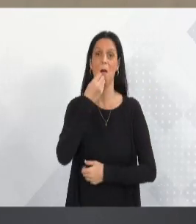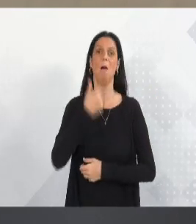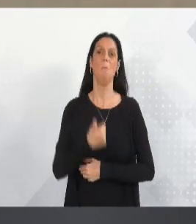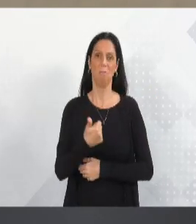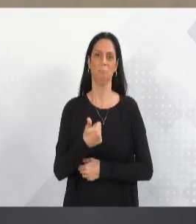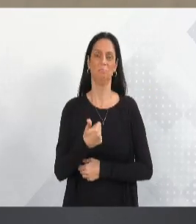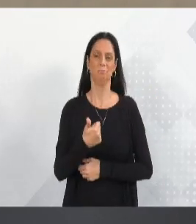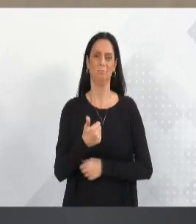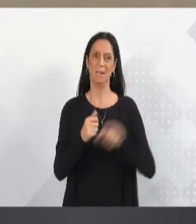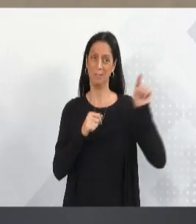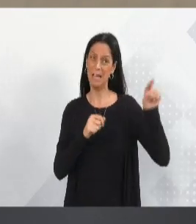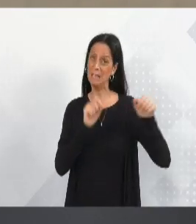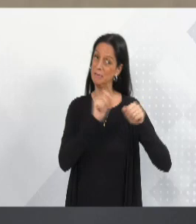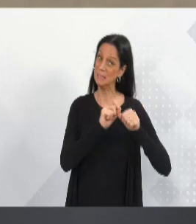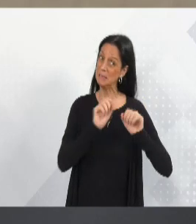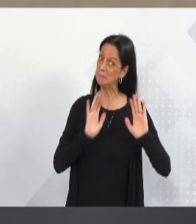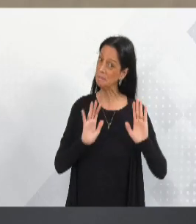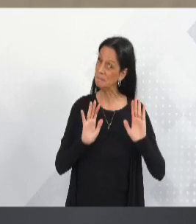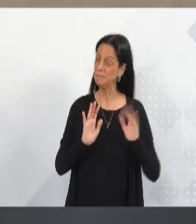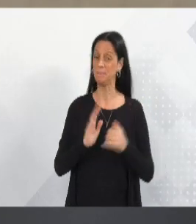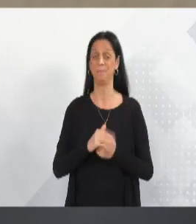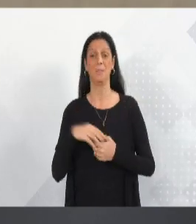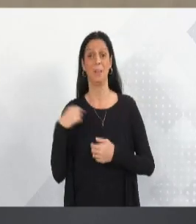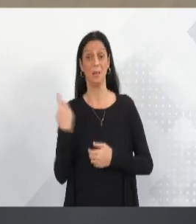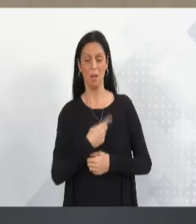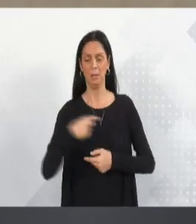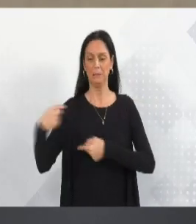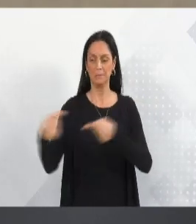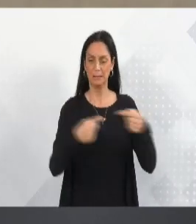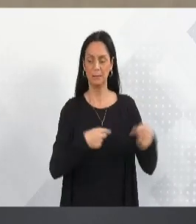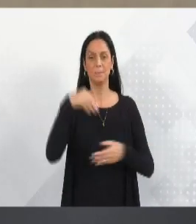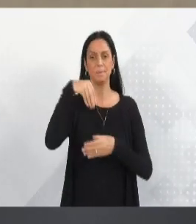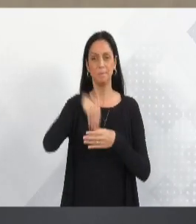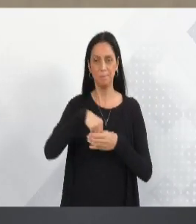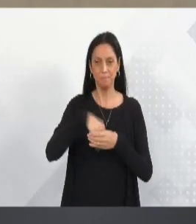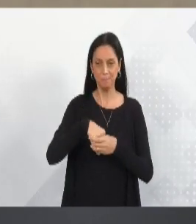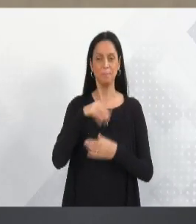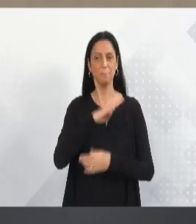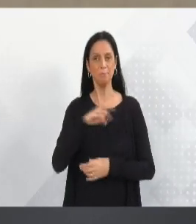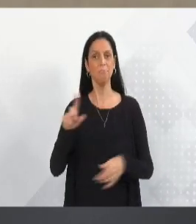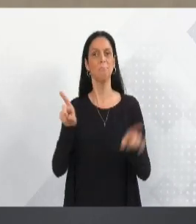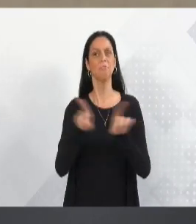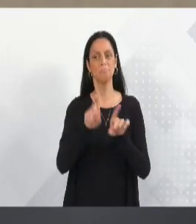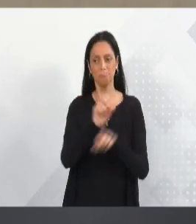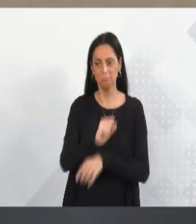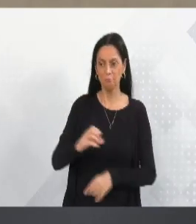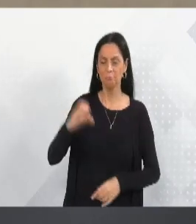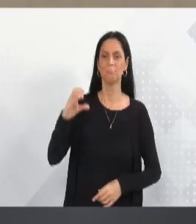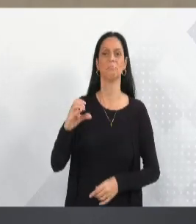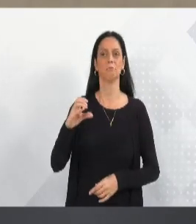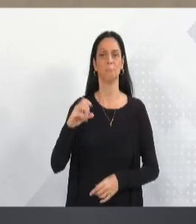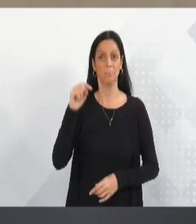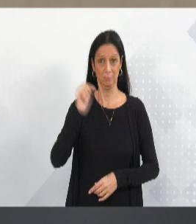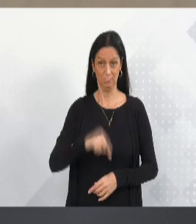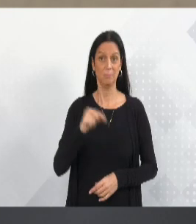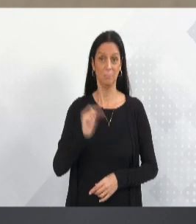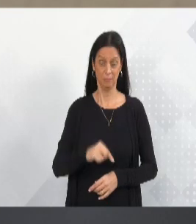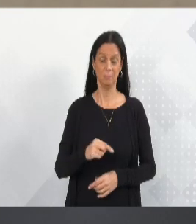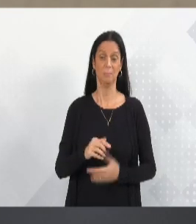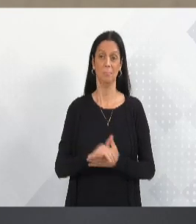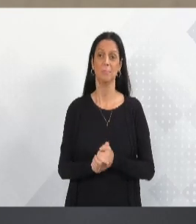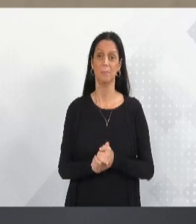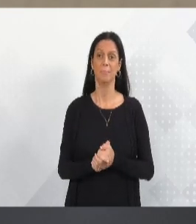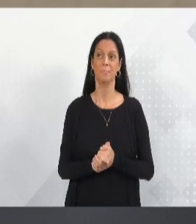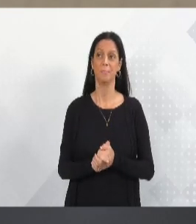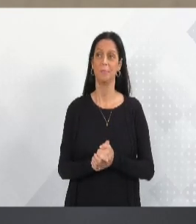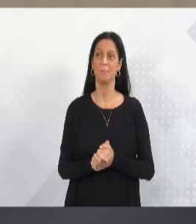E tenho certeza que, sendo discutido aqui na cidade de Blumenau, em Santa Catarina, que é a bolha da bolha, que